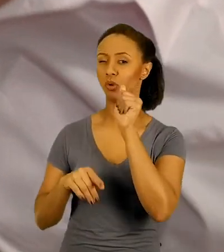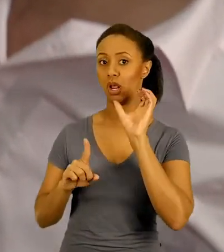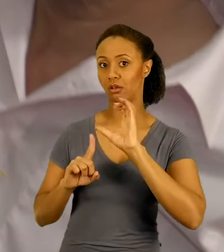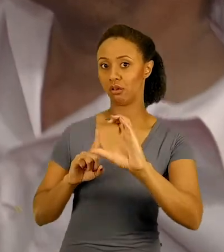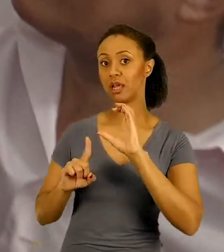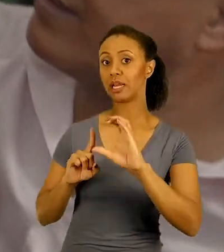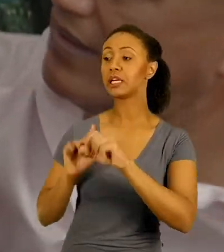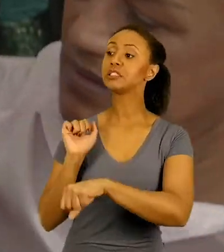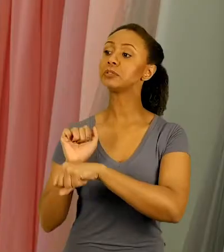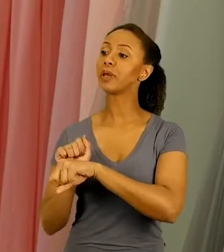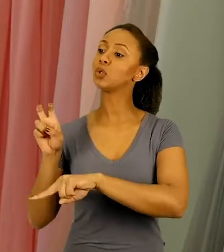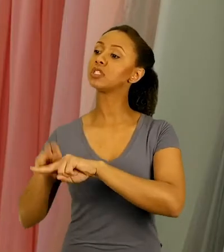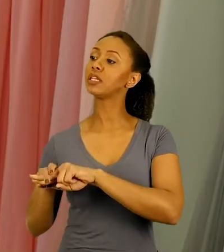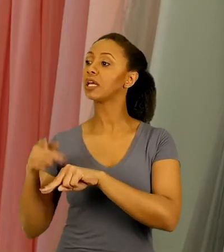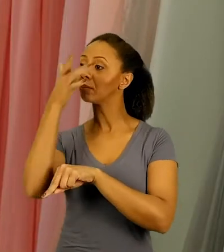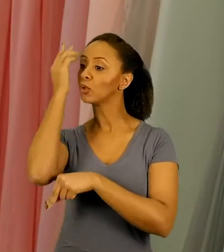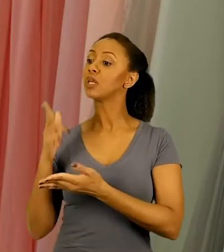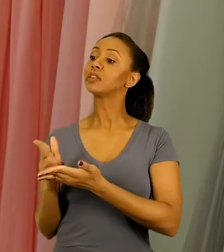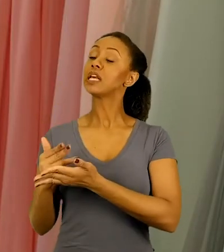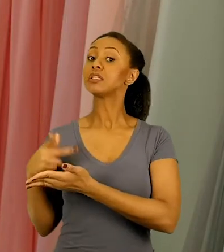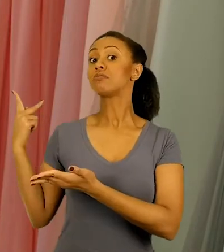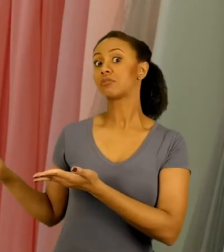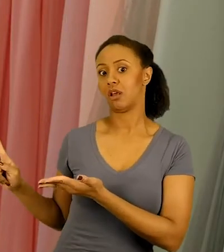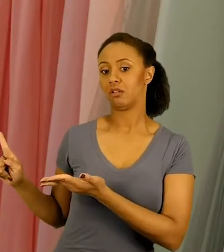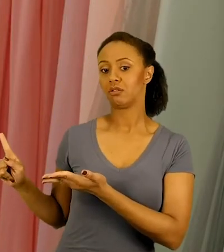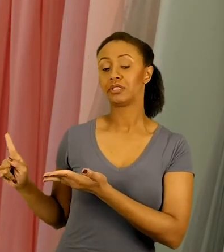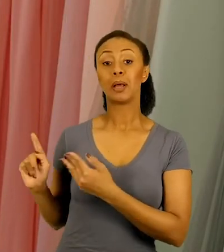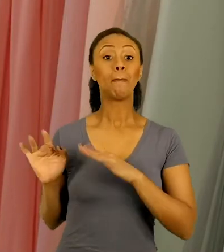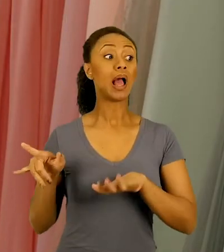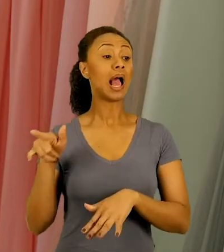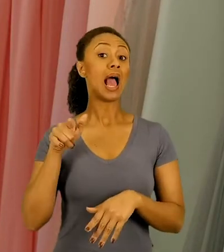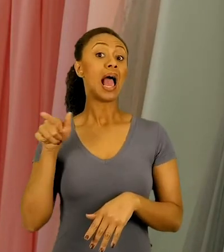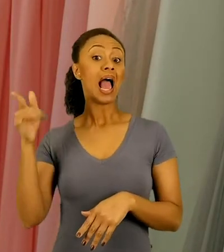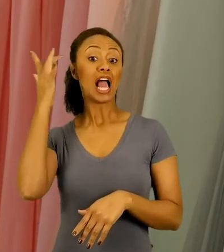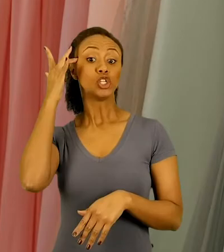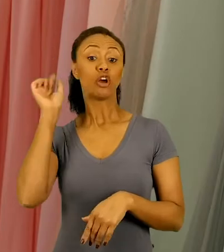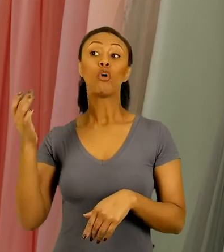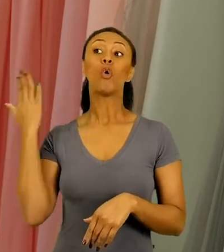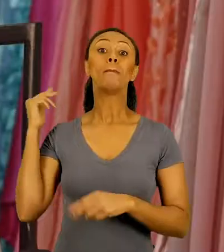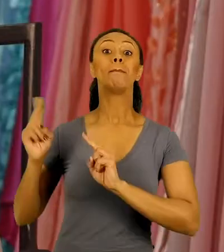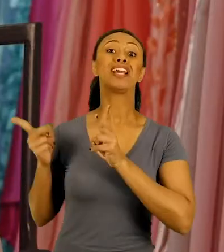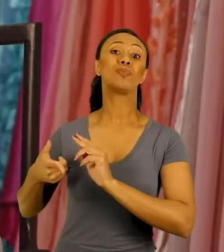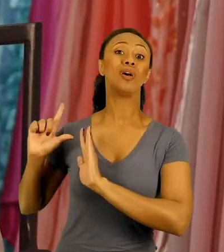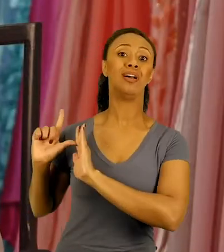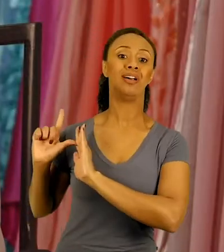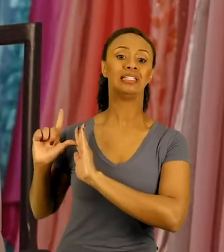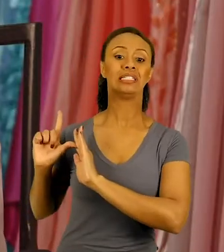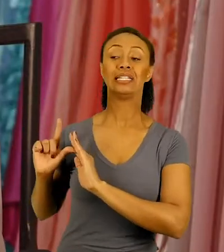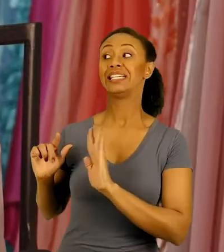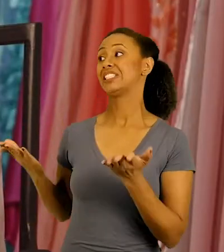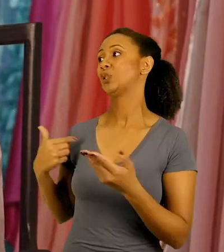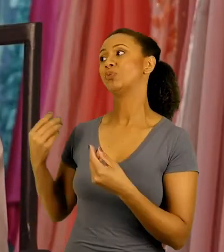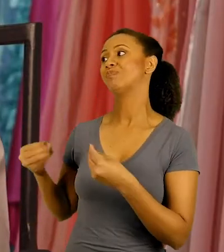sentada esperando o figurinista fazer um desenho pra ela. Só que ela achava que era o figurinista que já tinha ido embora. Aí ele falou,